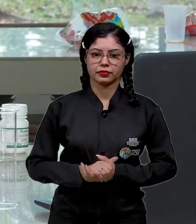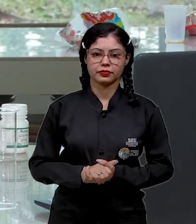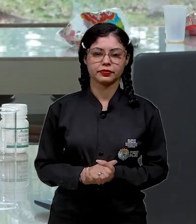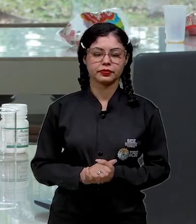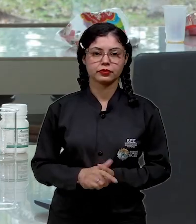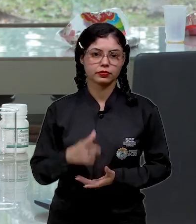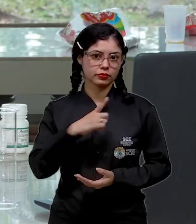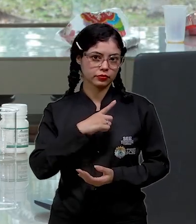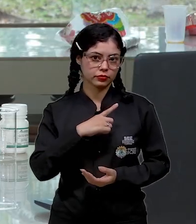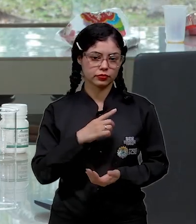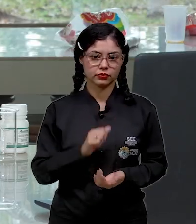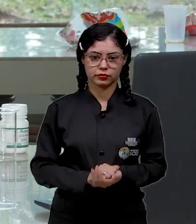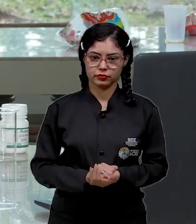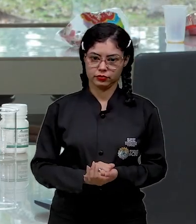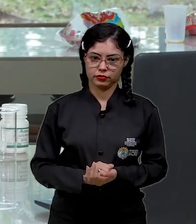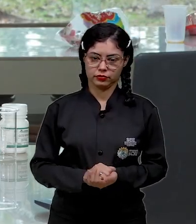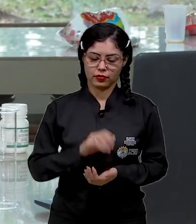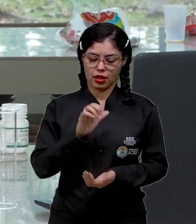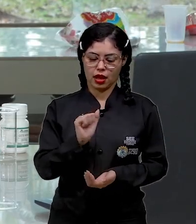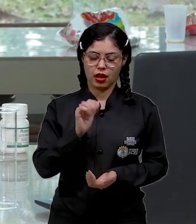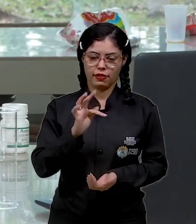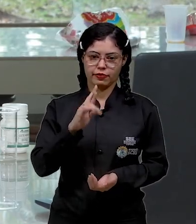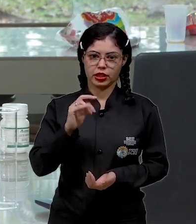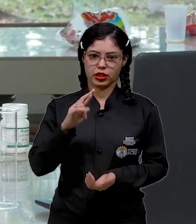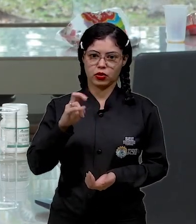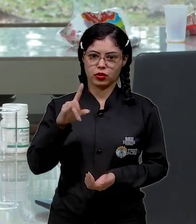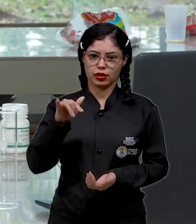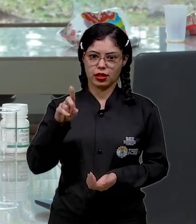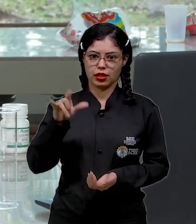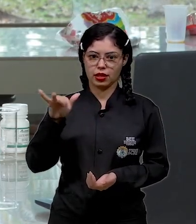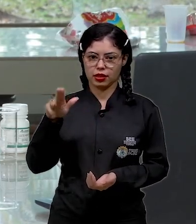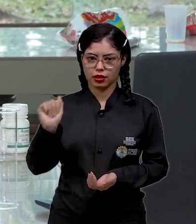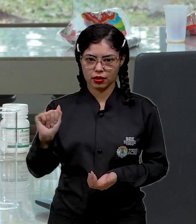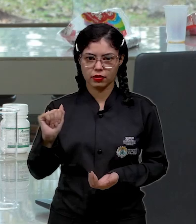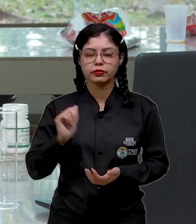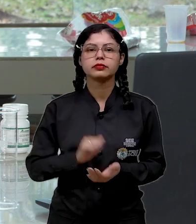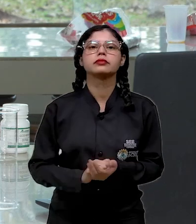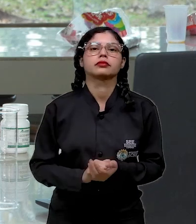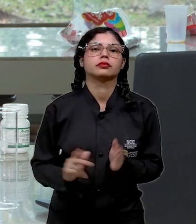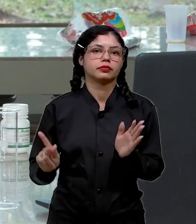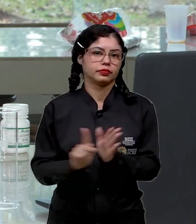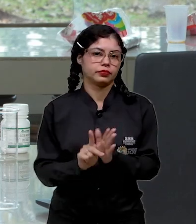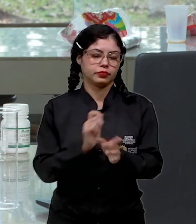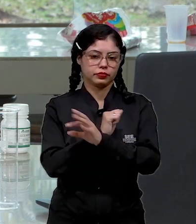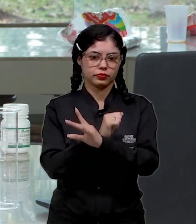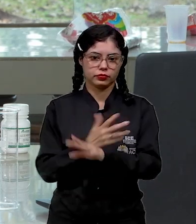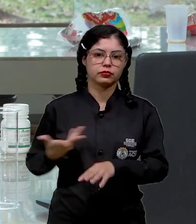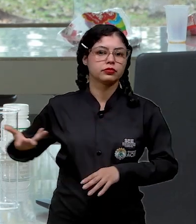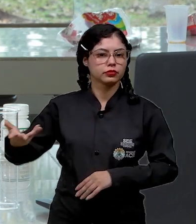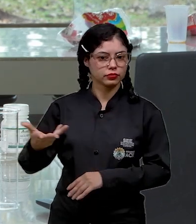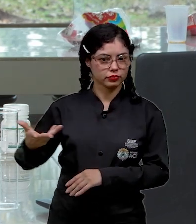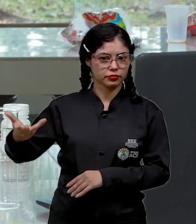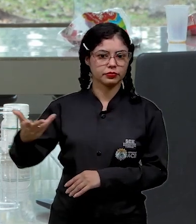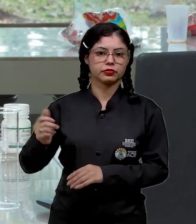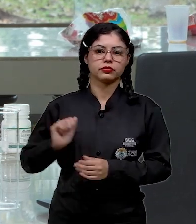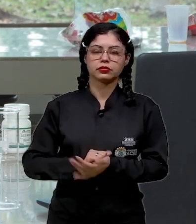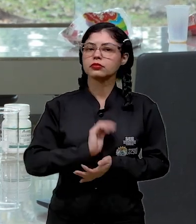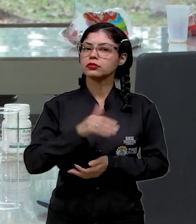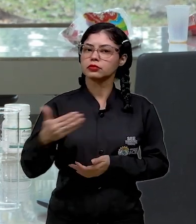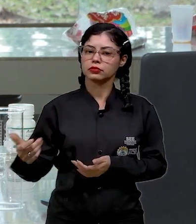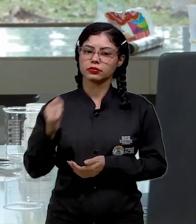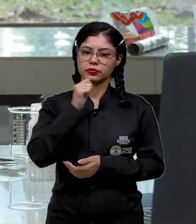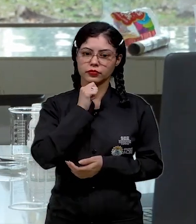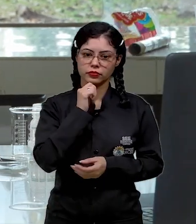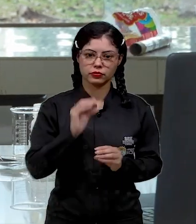tem a fenolftaleína. A fenolftaleína, ela é um indicador de ácido base, né? Então quando a